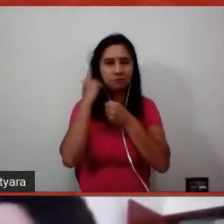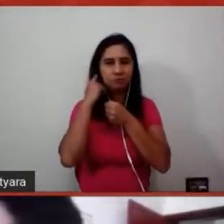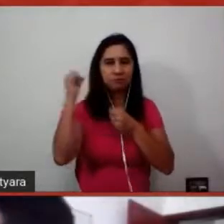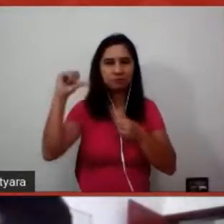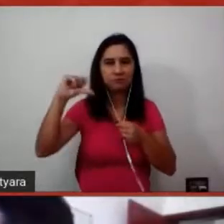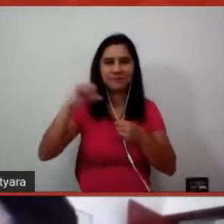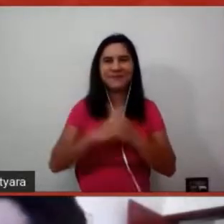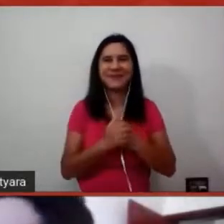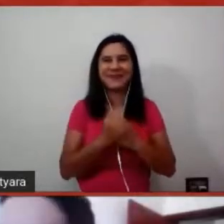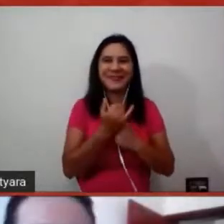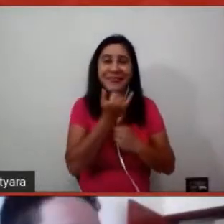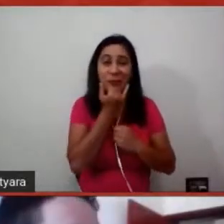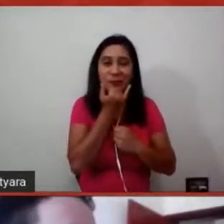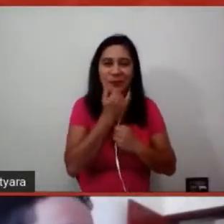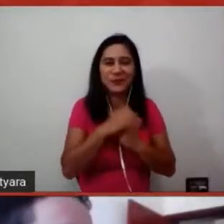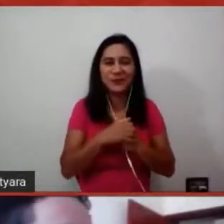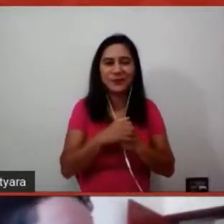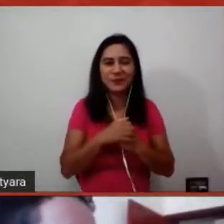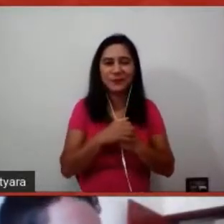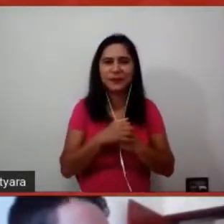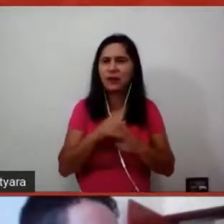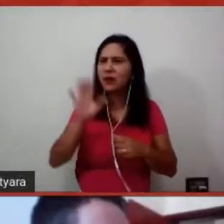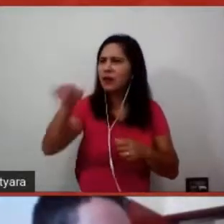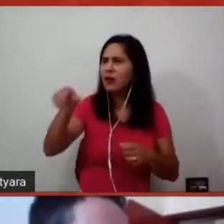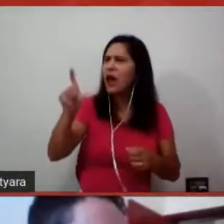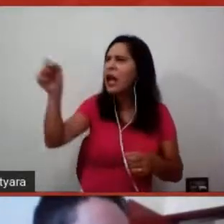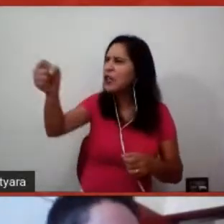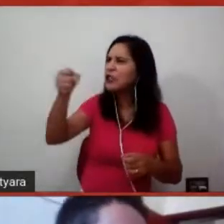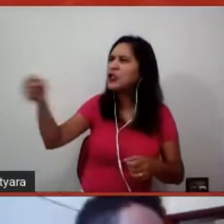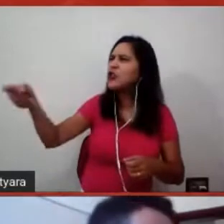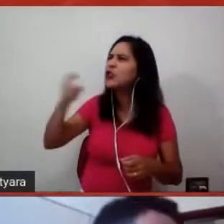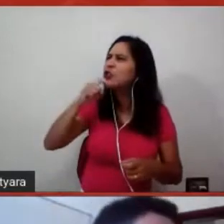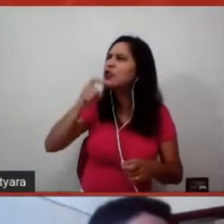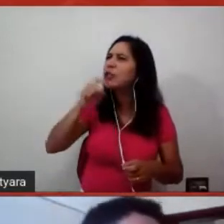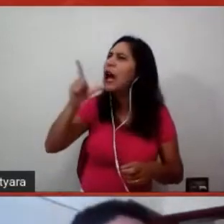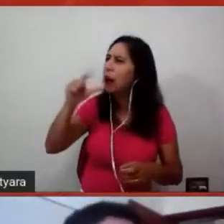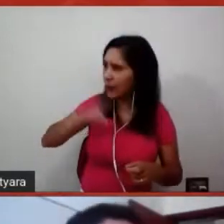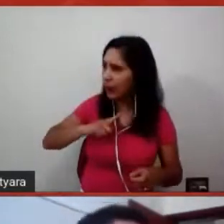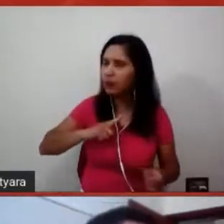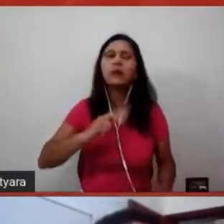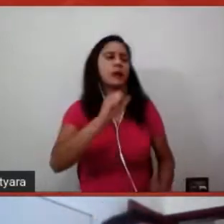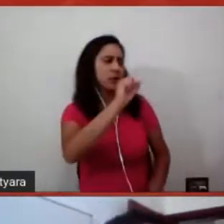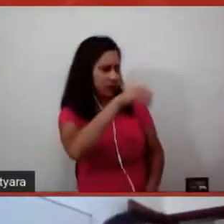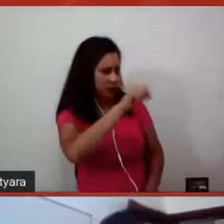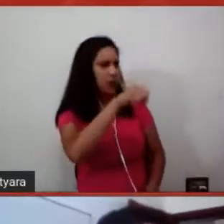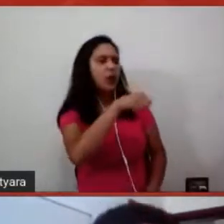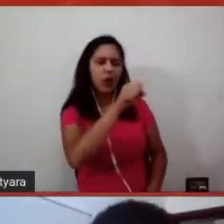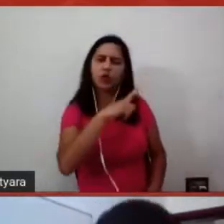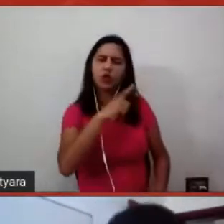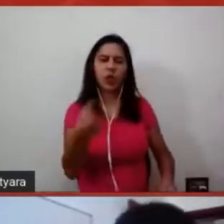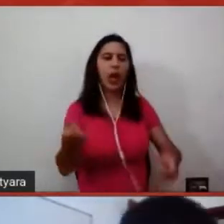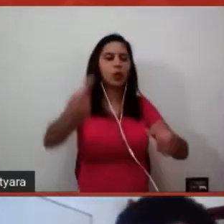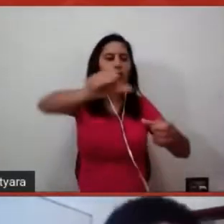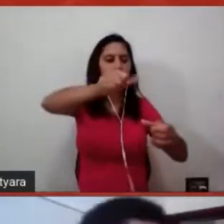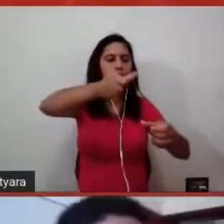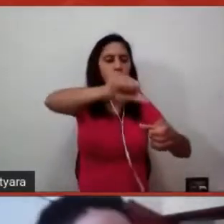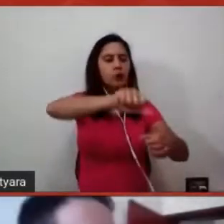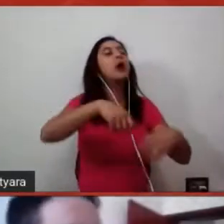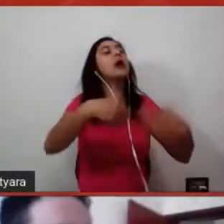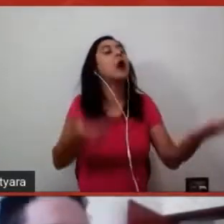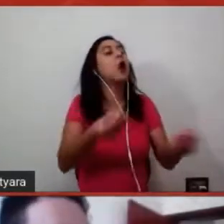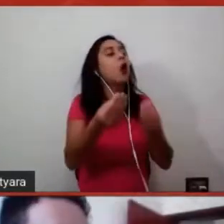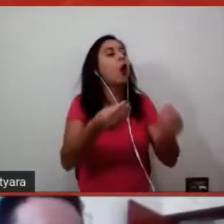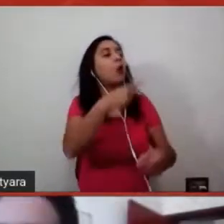Desculpa, gente. Tem água na geladeira? Tem sim, acabei de encher as garrafas. E aí, como foi